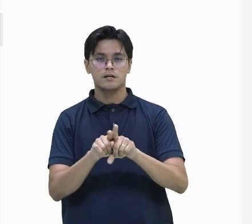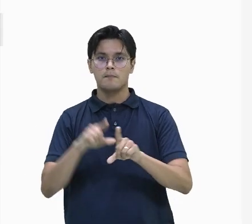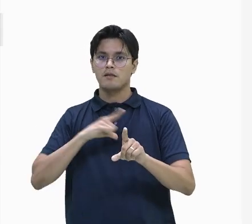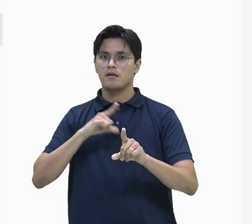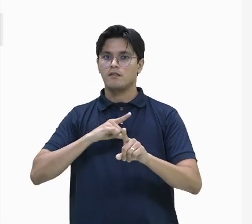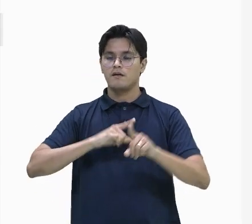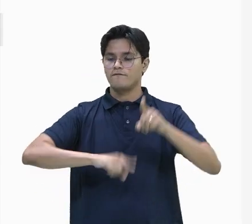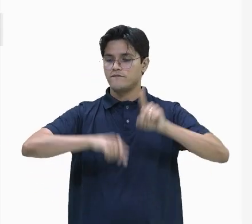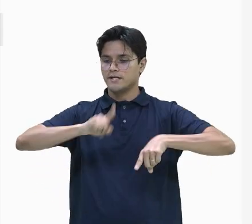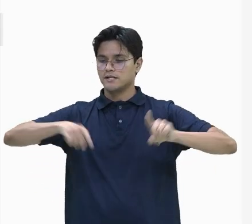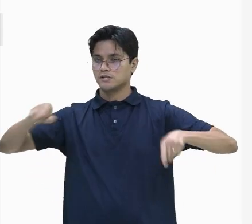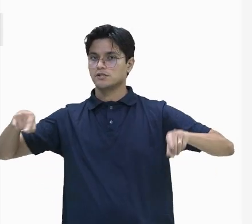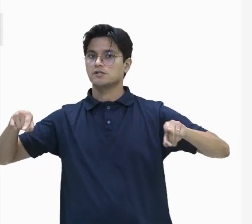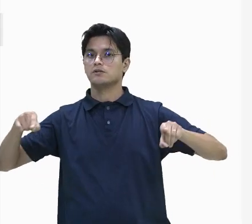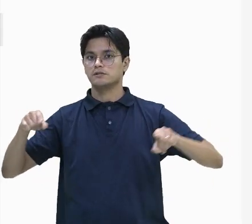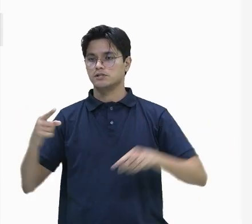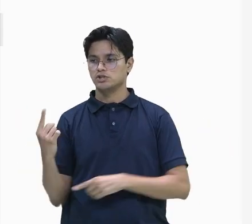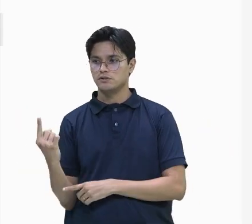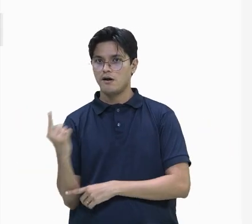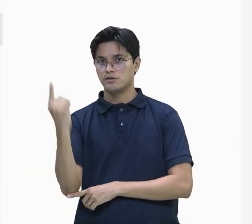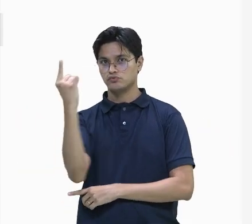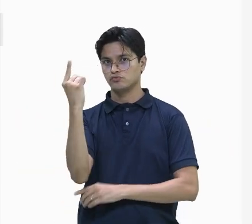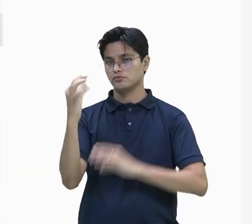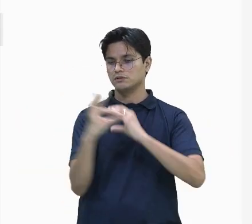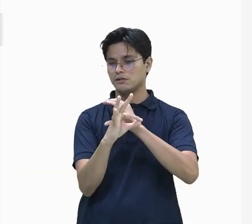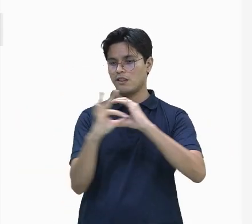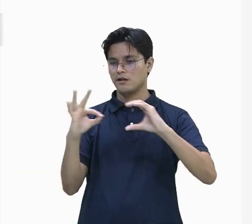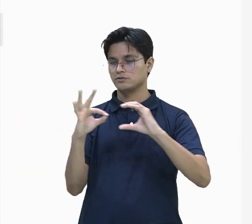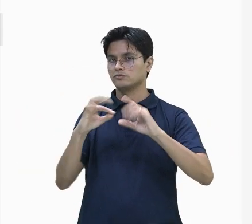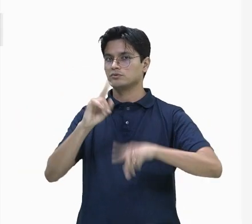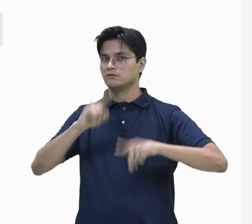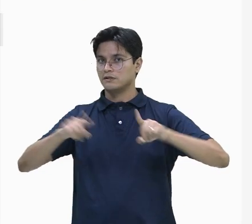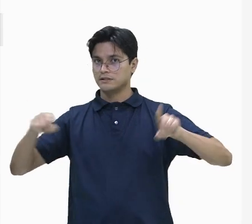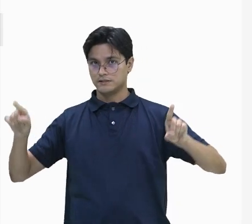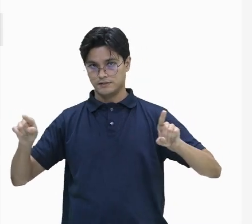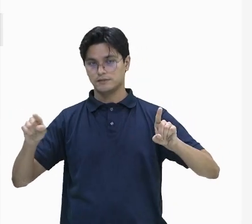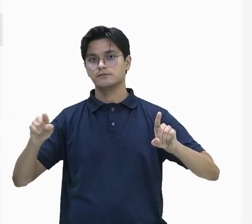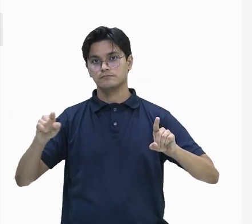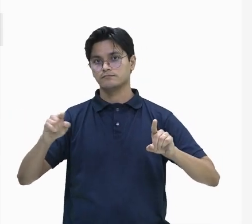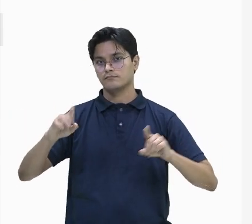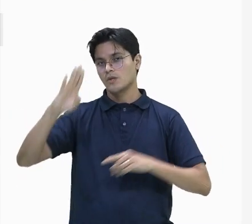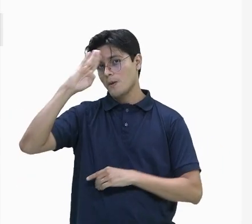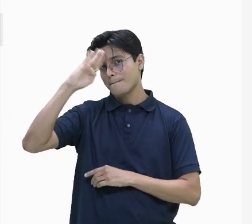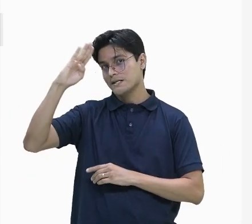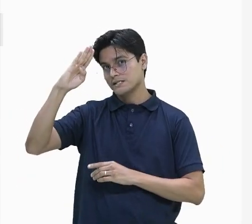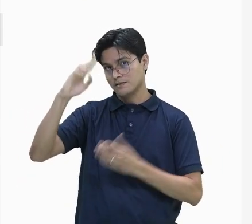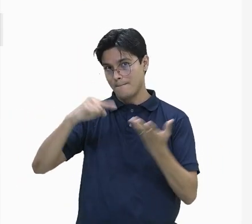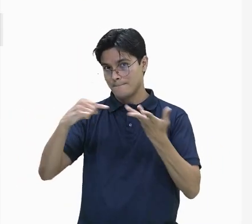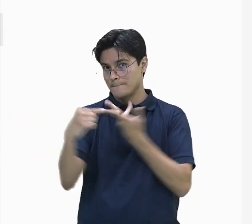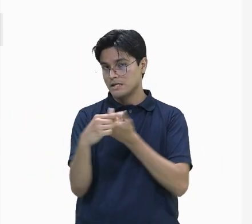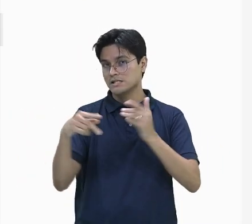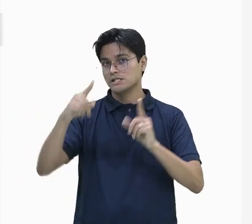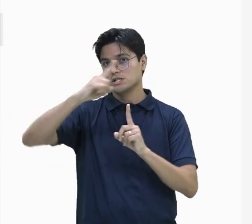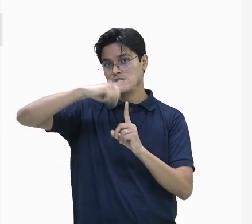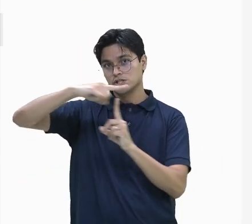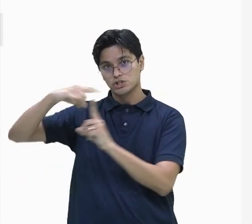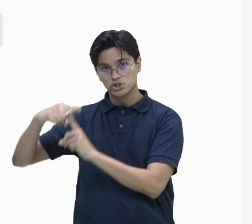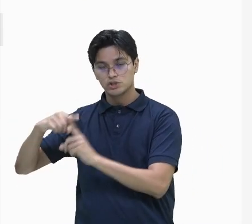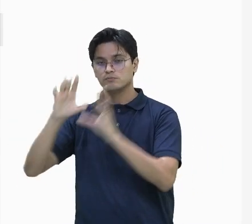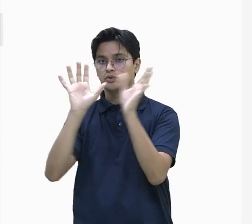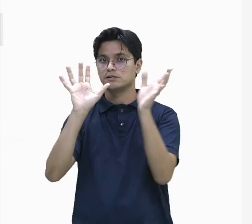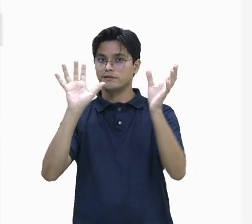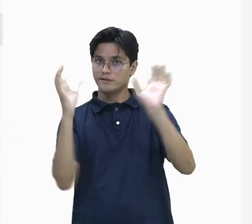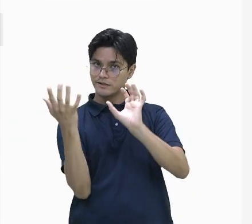de altitude e latitude. Os principais tipos climáticos encontrados no